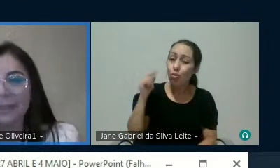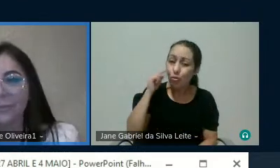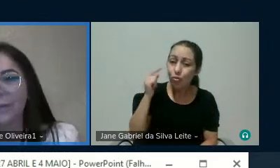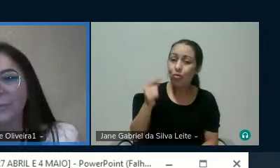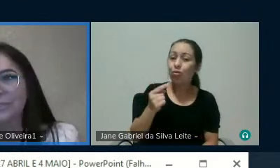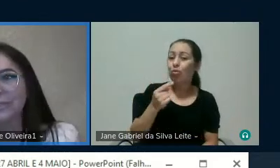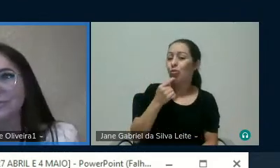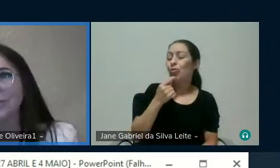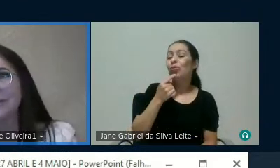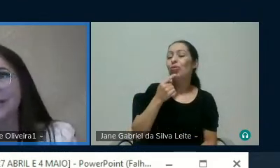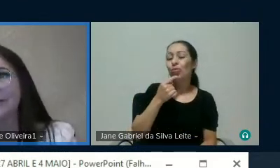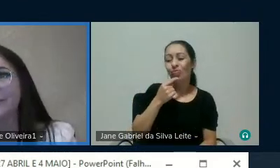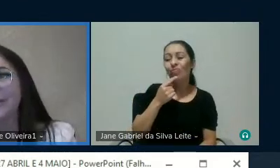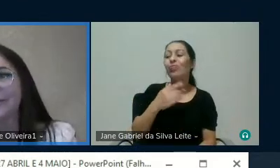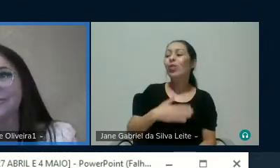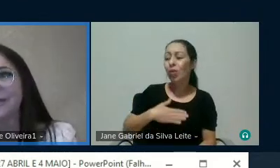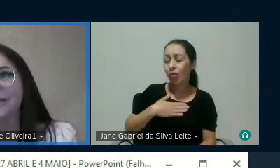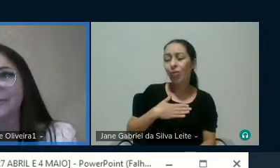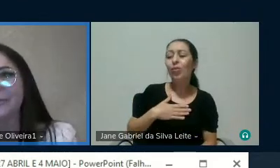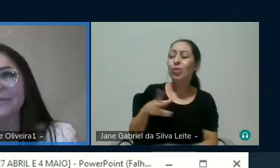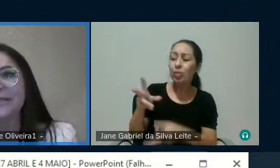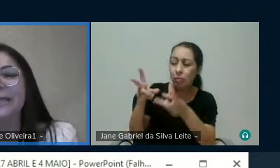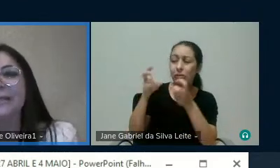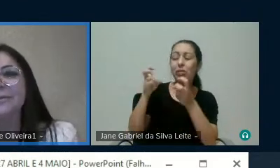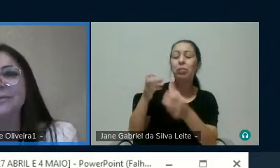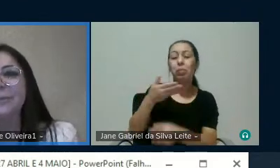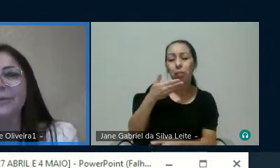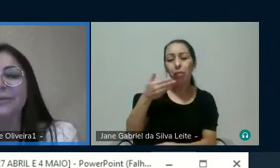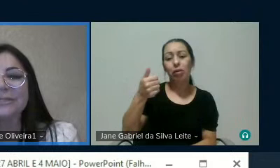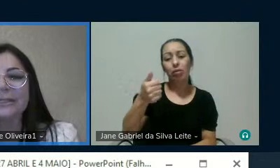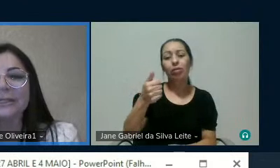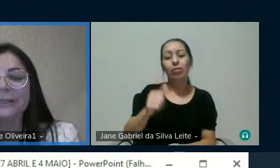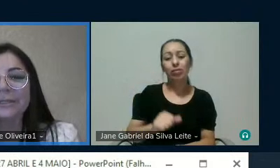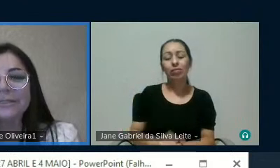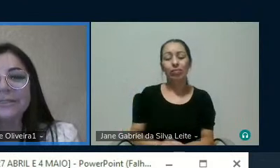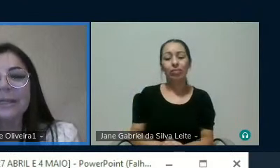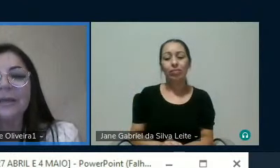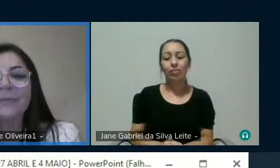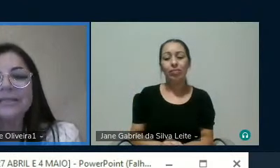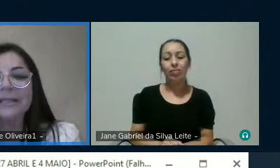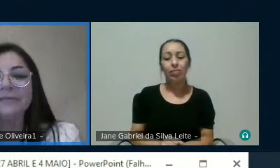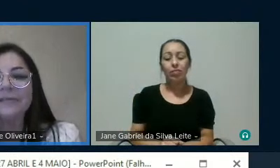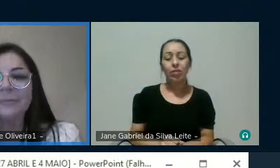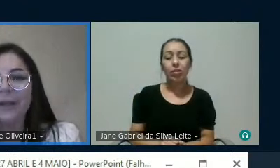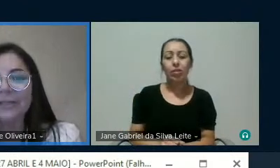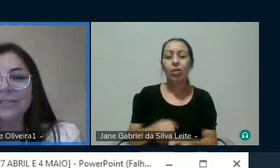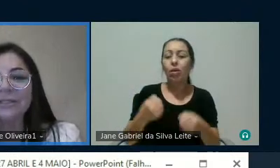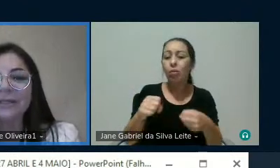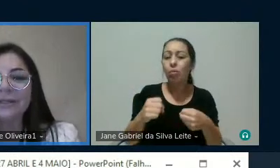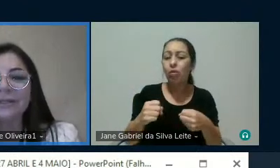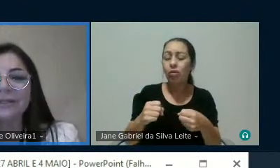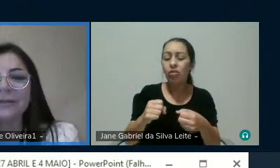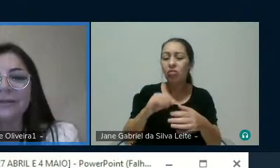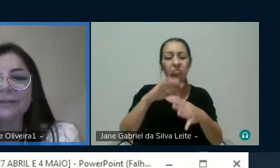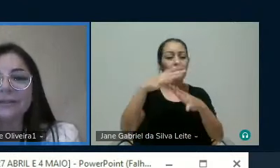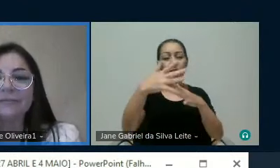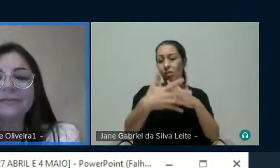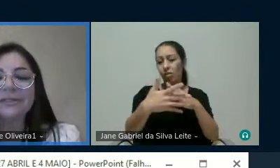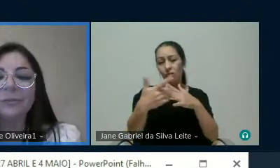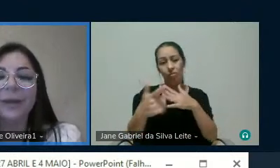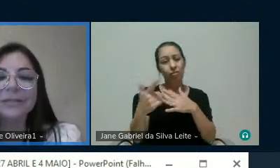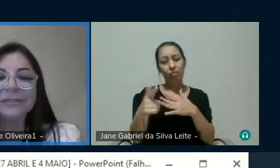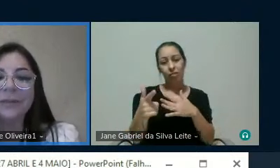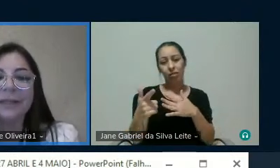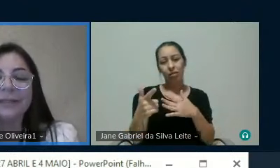compreensão. Ela pode não utilizar a Libras, não ser produzida em Libras, mas ela faz parte,